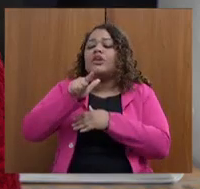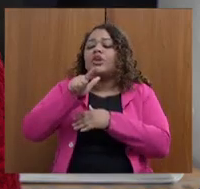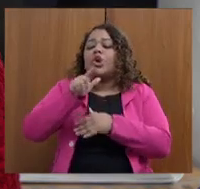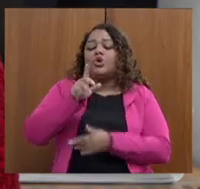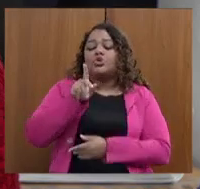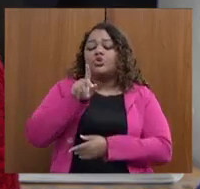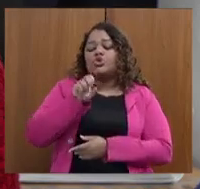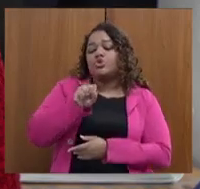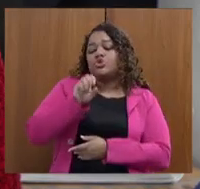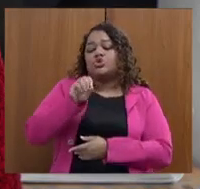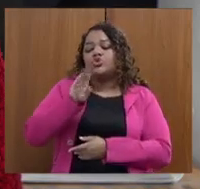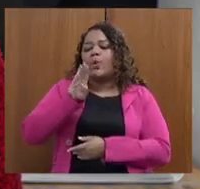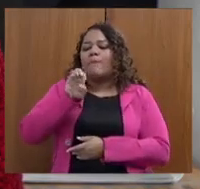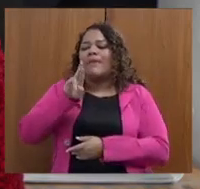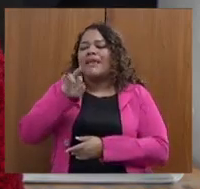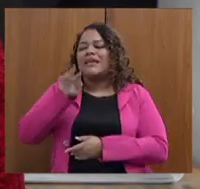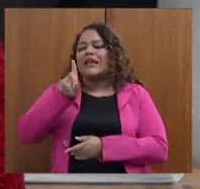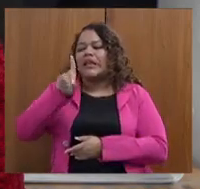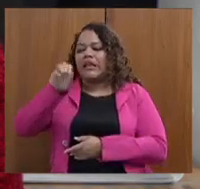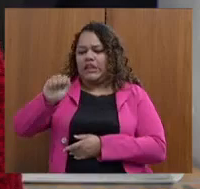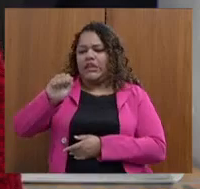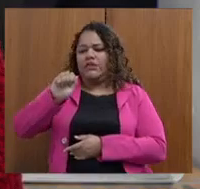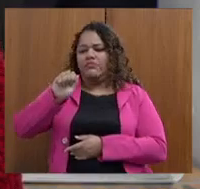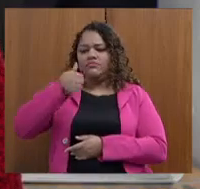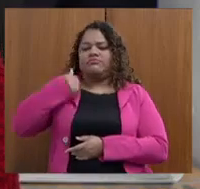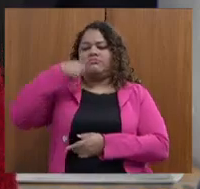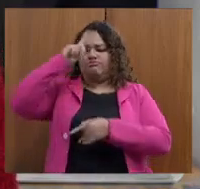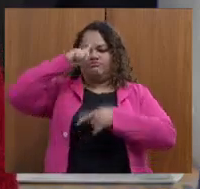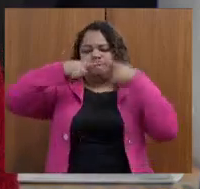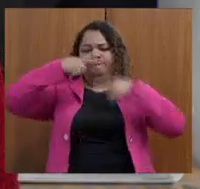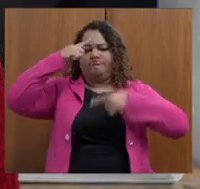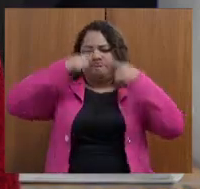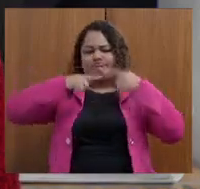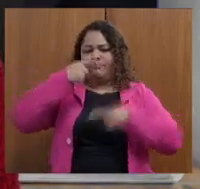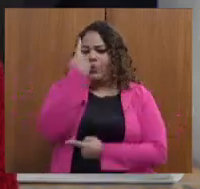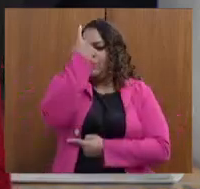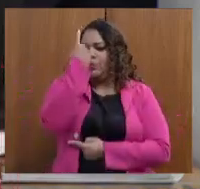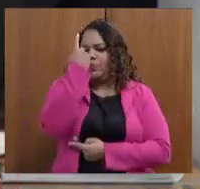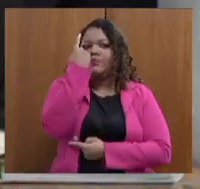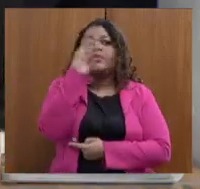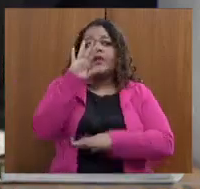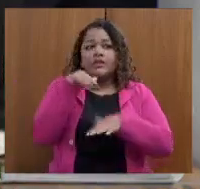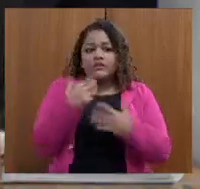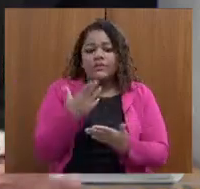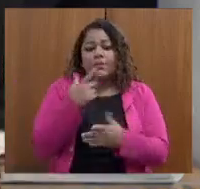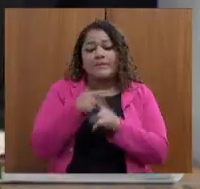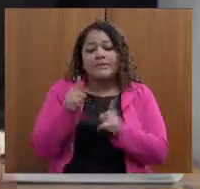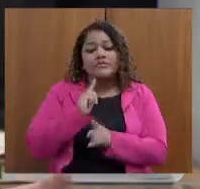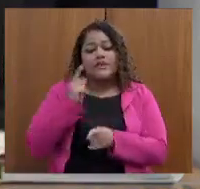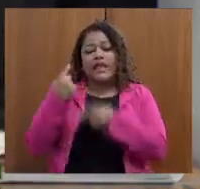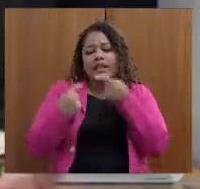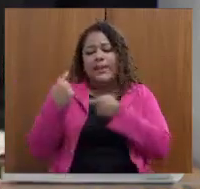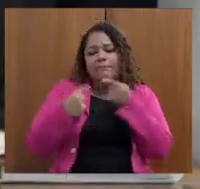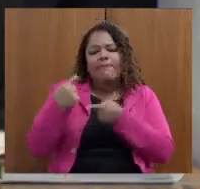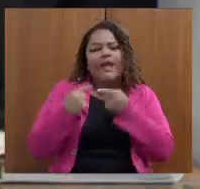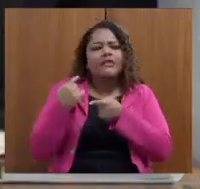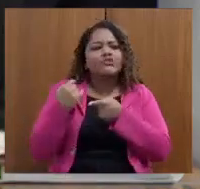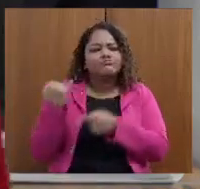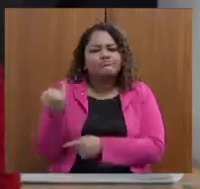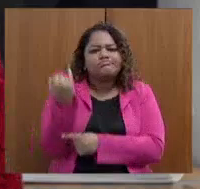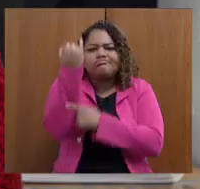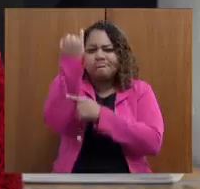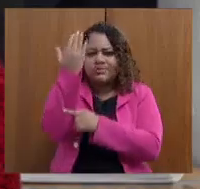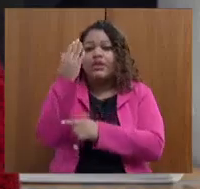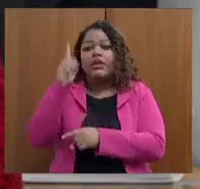enfrentamentos que eu faço mas tem um debate que ele é fundamental e que nessa polarização que fatalmente